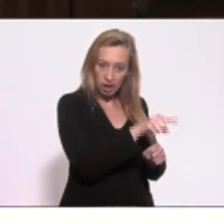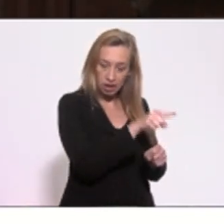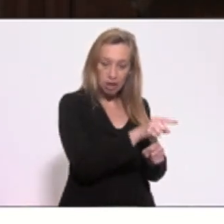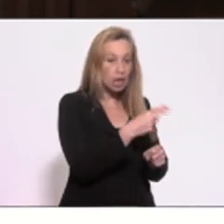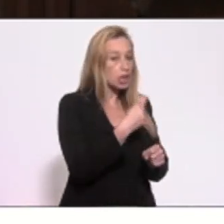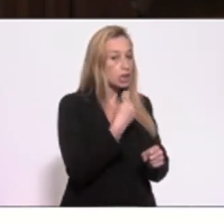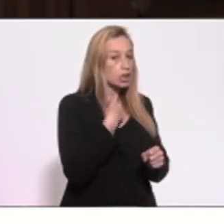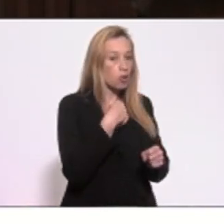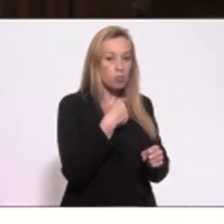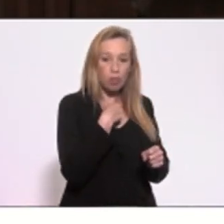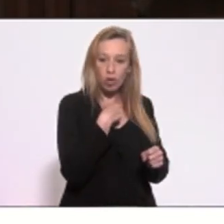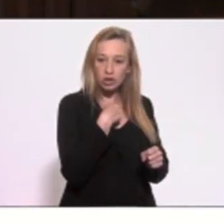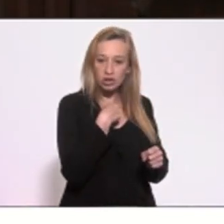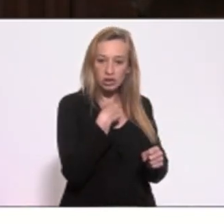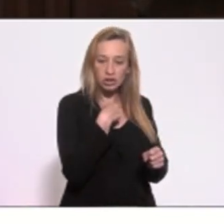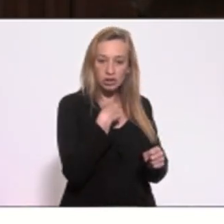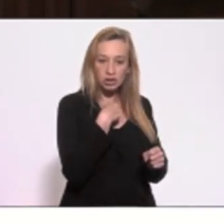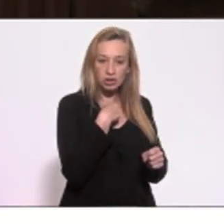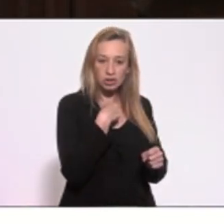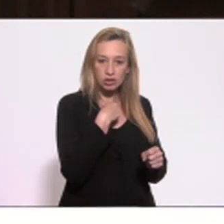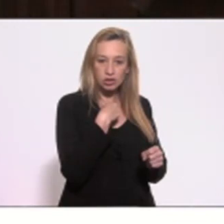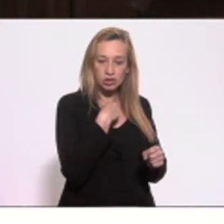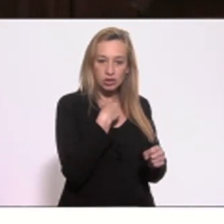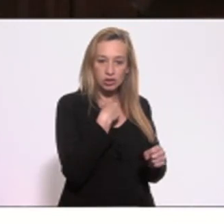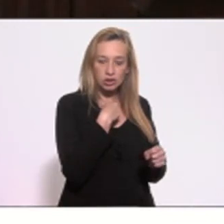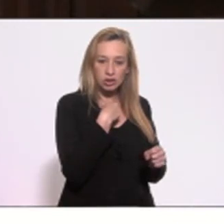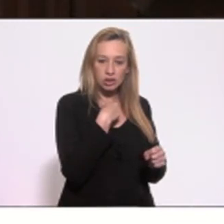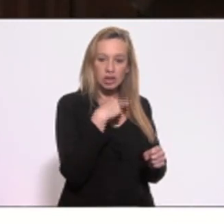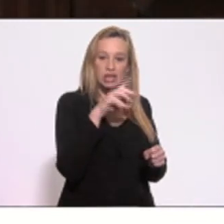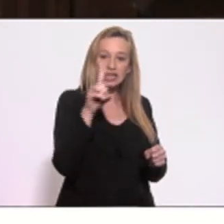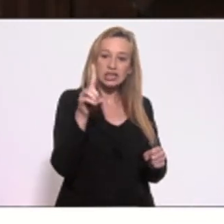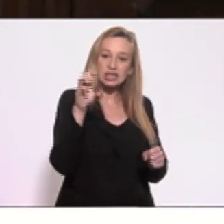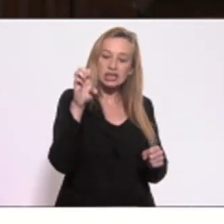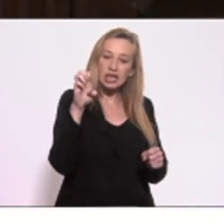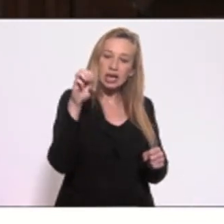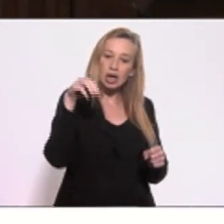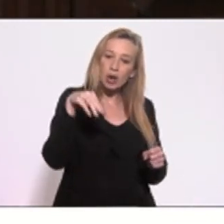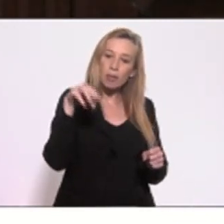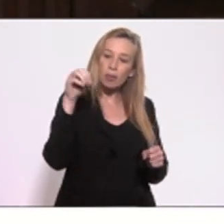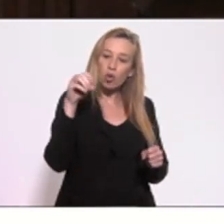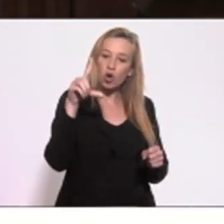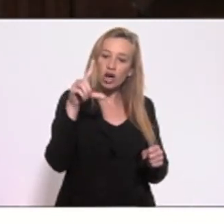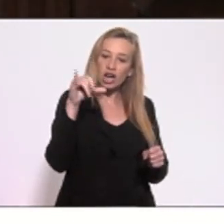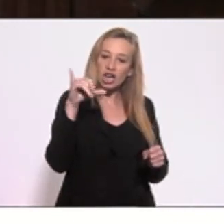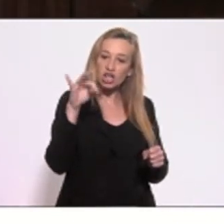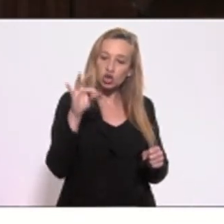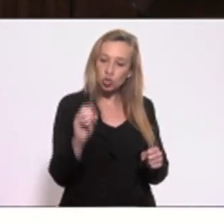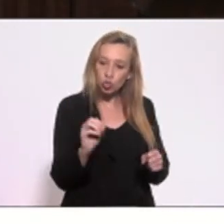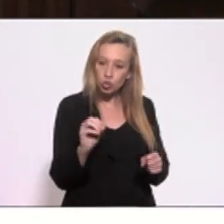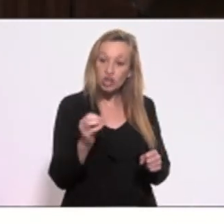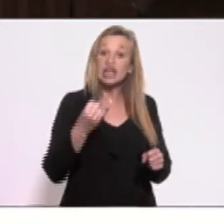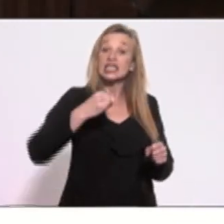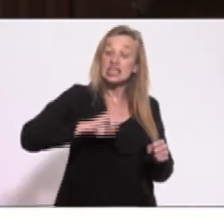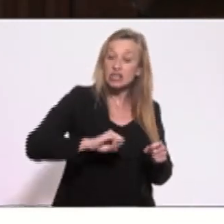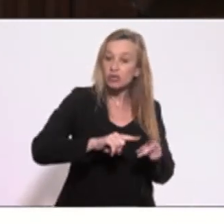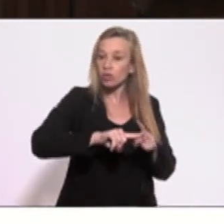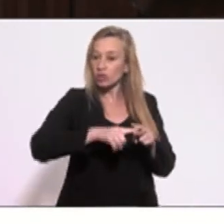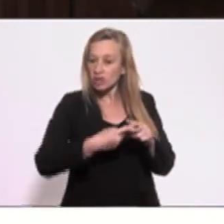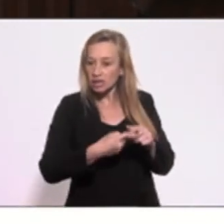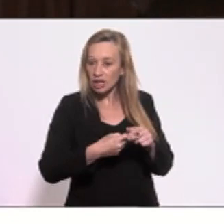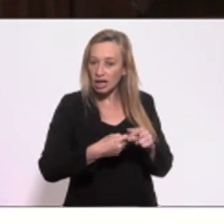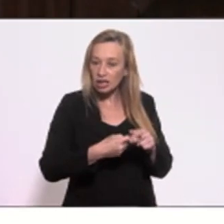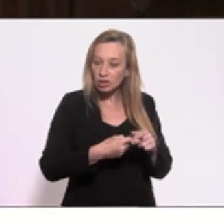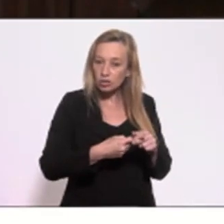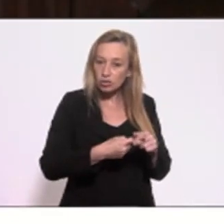não pode ser demolido. E, se for alterado, única e